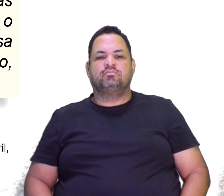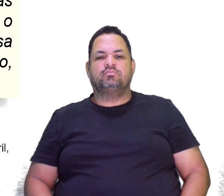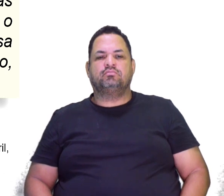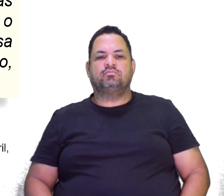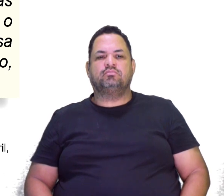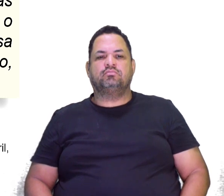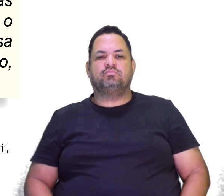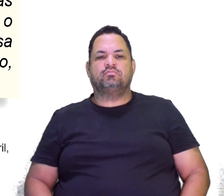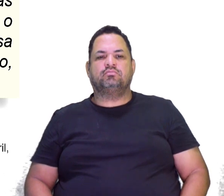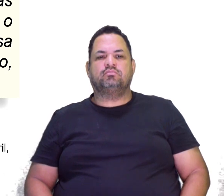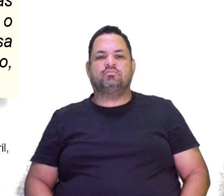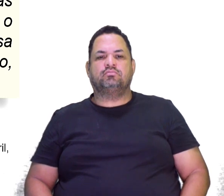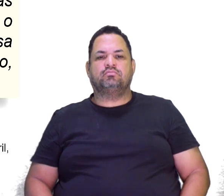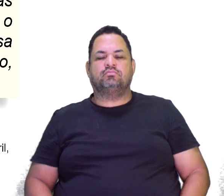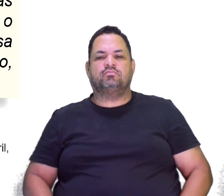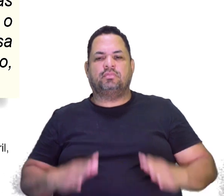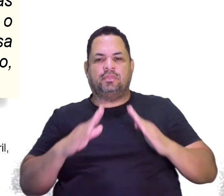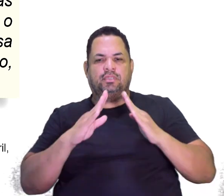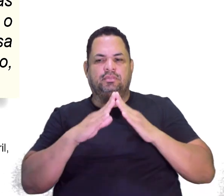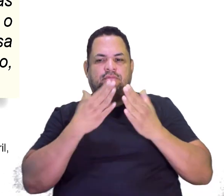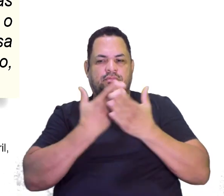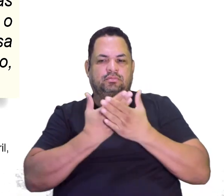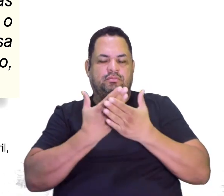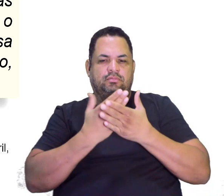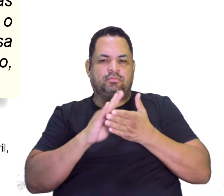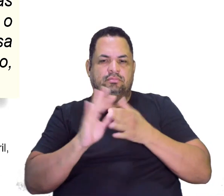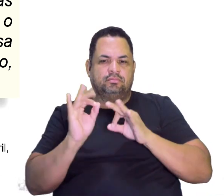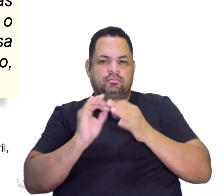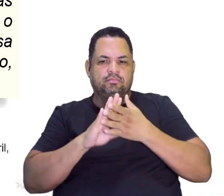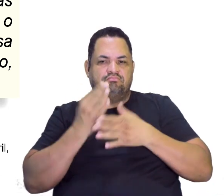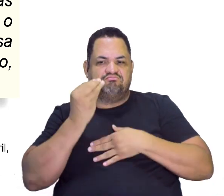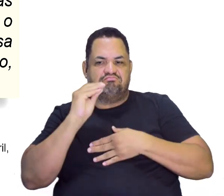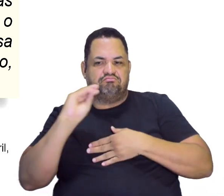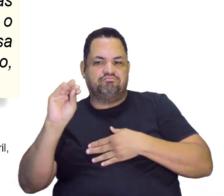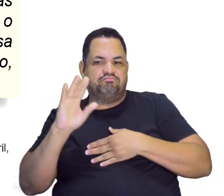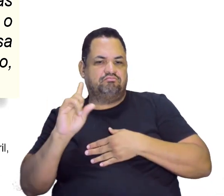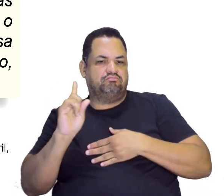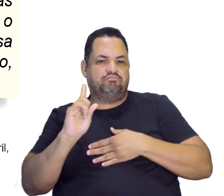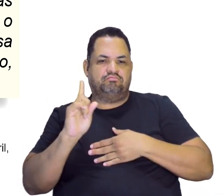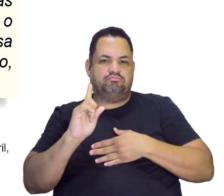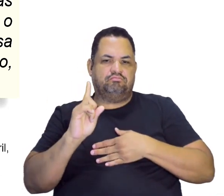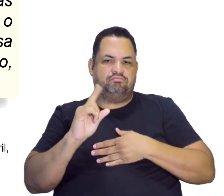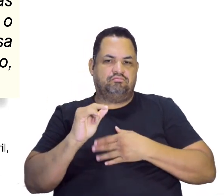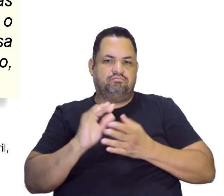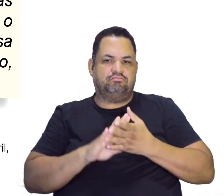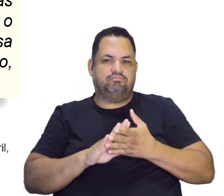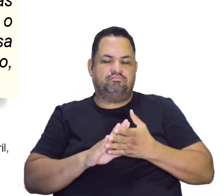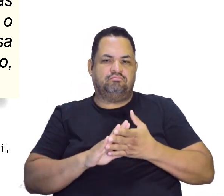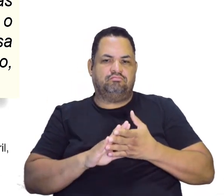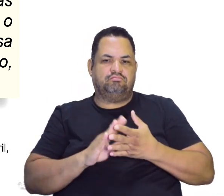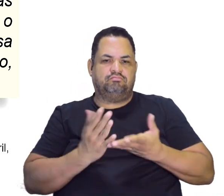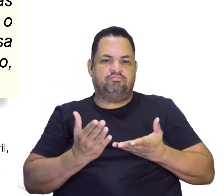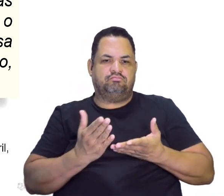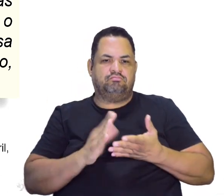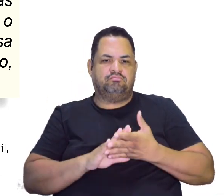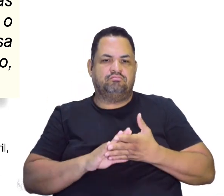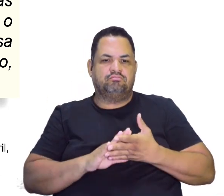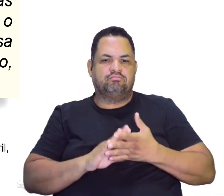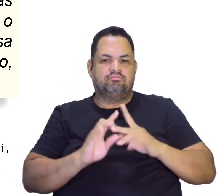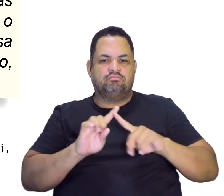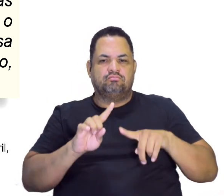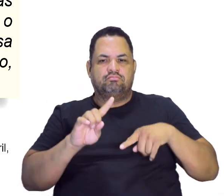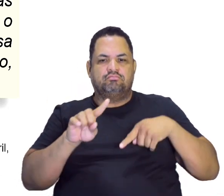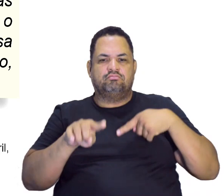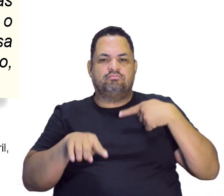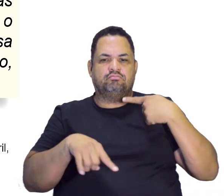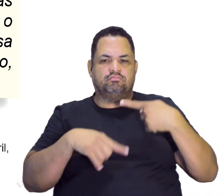tradicionalista a academicistas então foram dizendo Não isso aí não é artístico ISS era fio mas